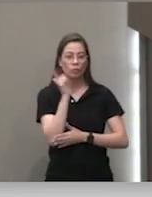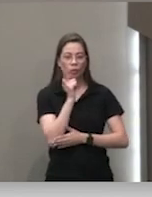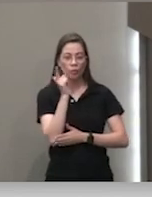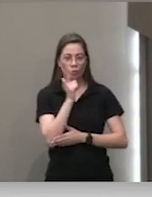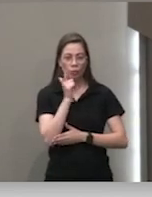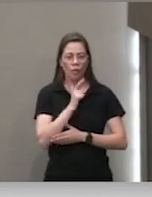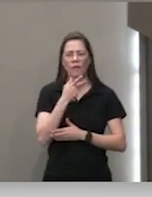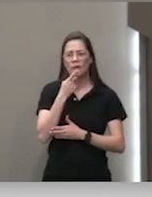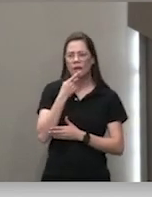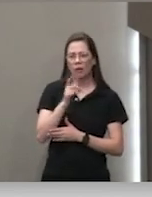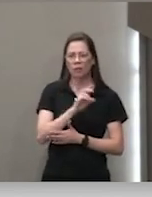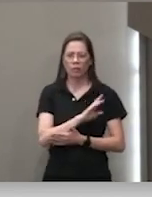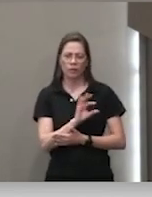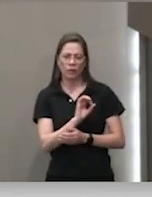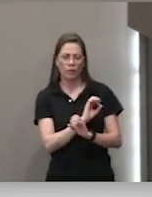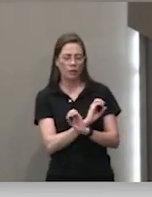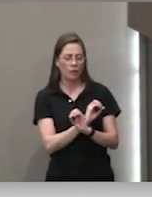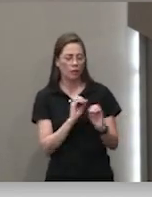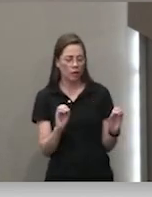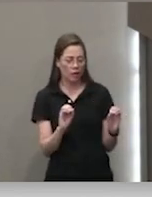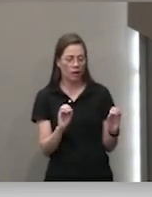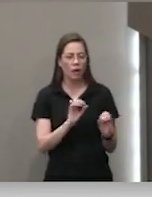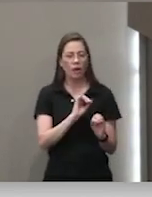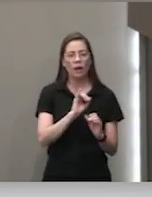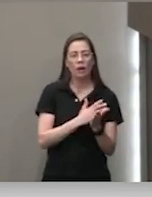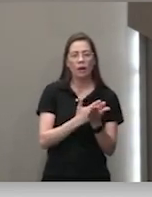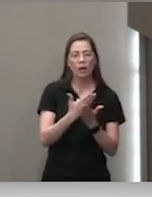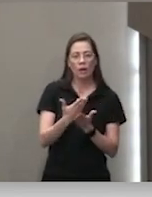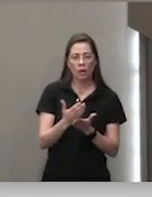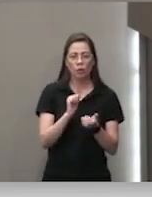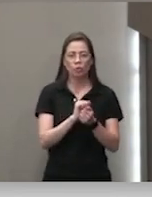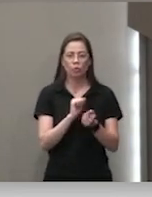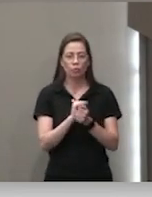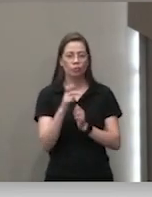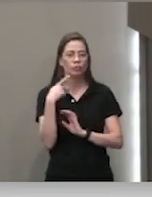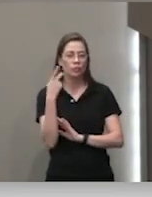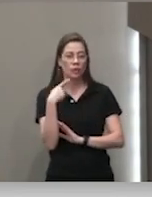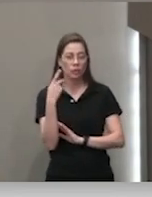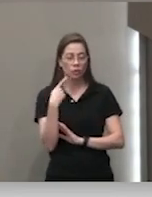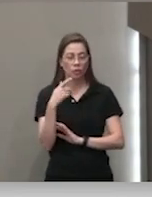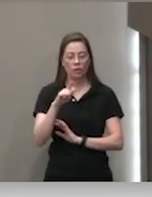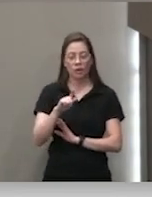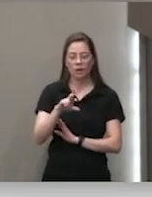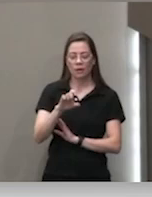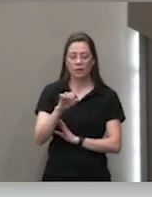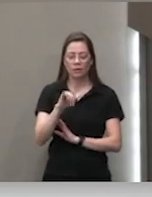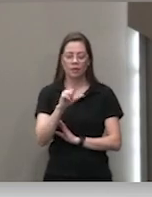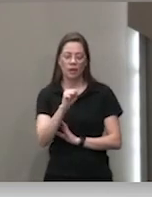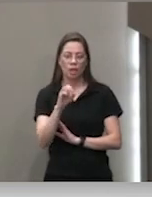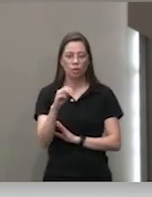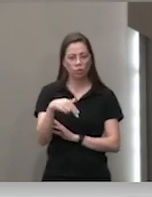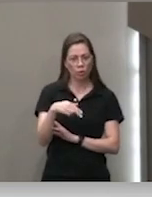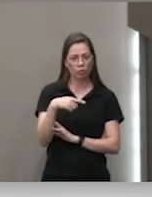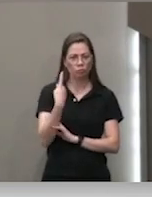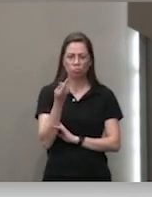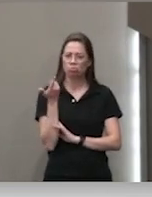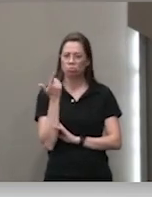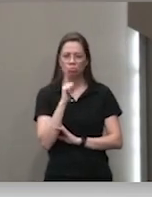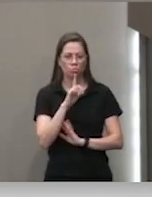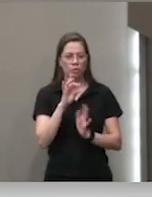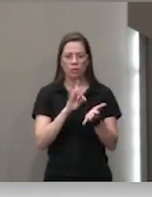e dizer, não, mas foram iniciativas através do vereador Gleison. Nem todas a gente